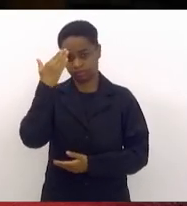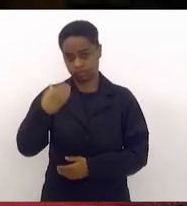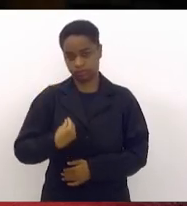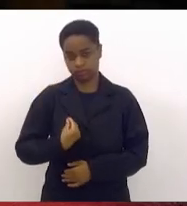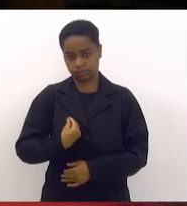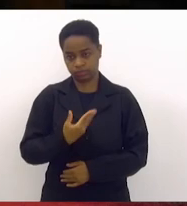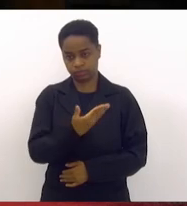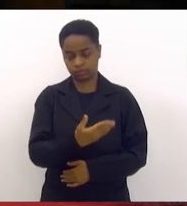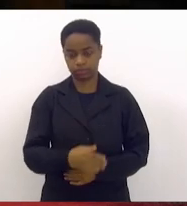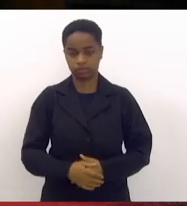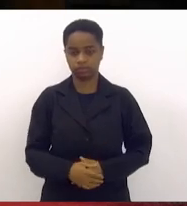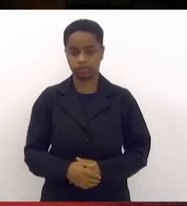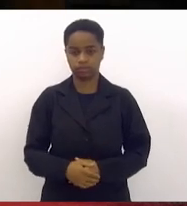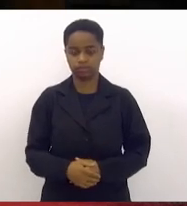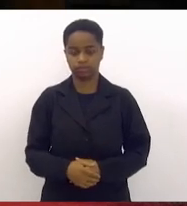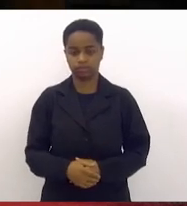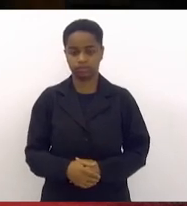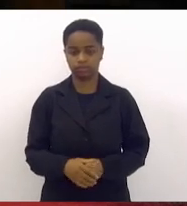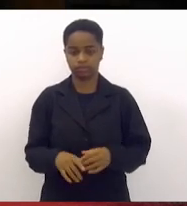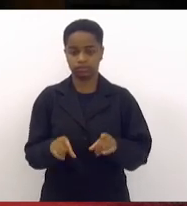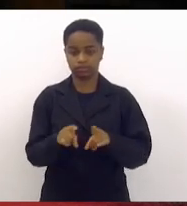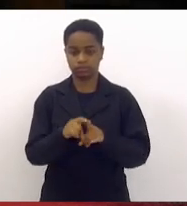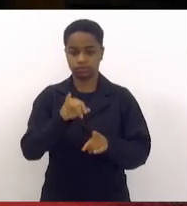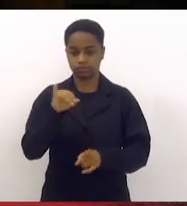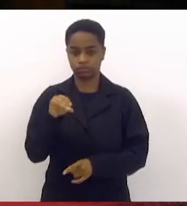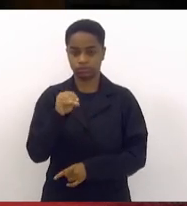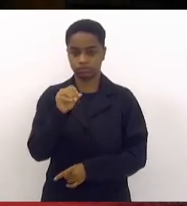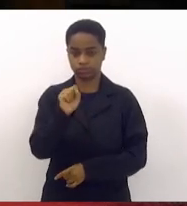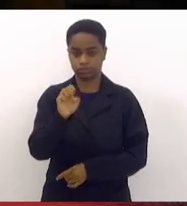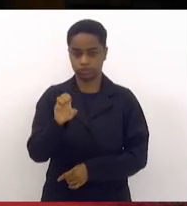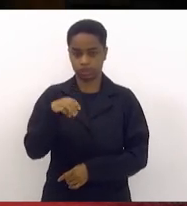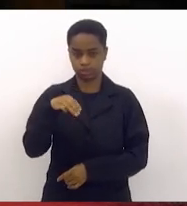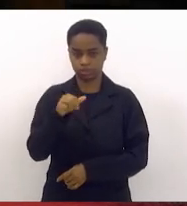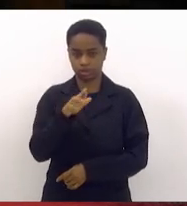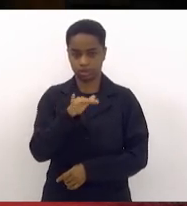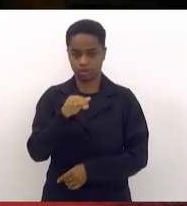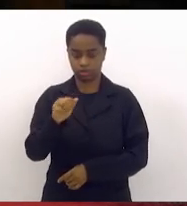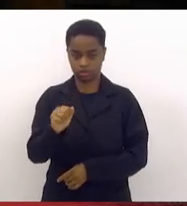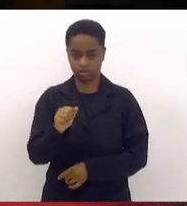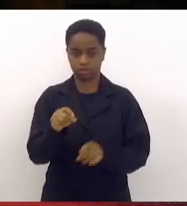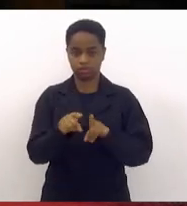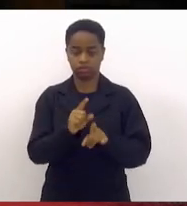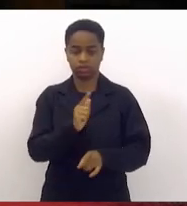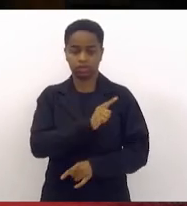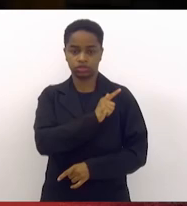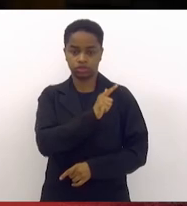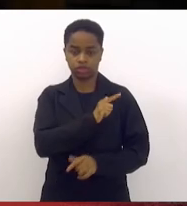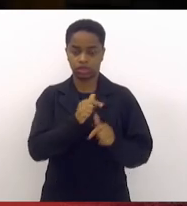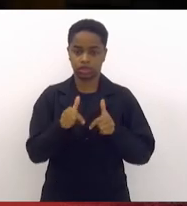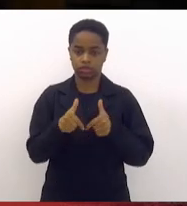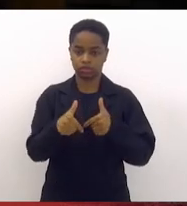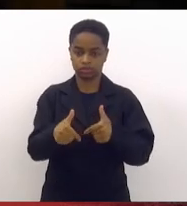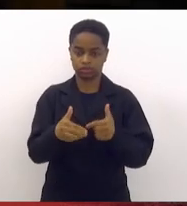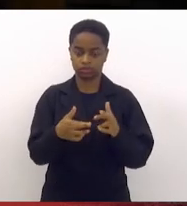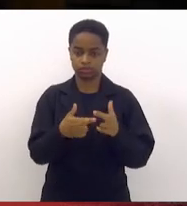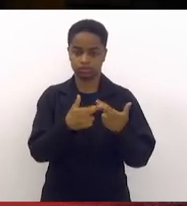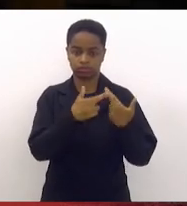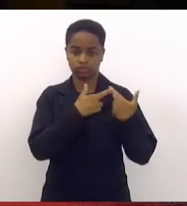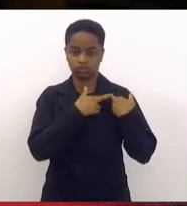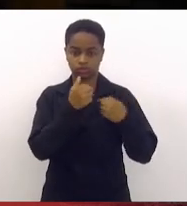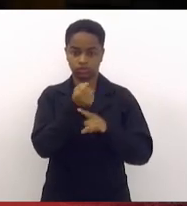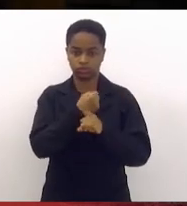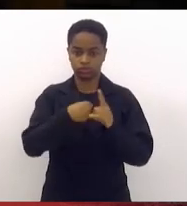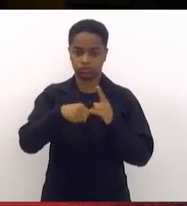presença do Senor José Maria Rangel gerente executivo de responsabilidade